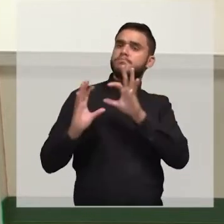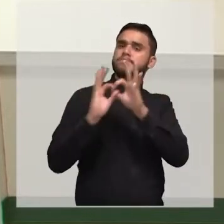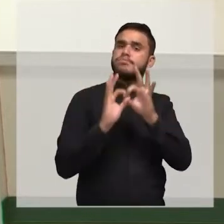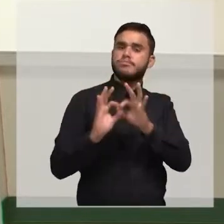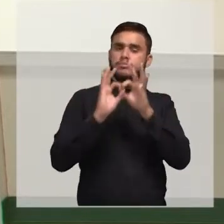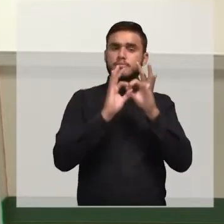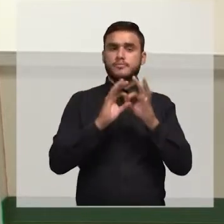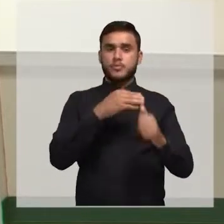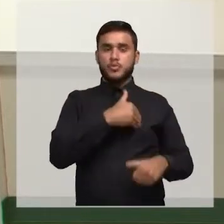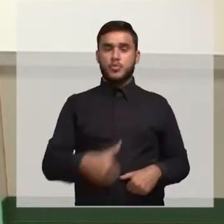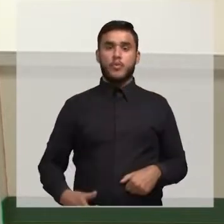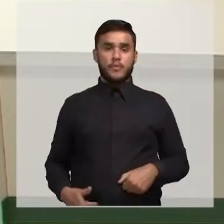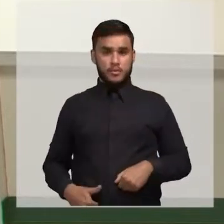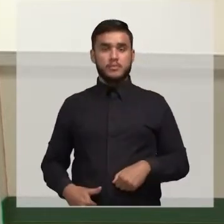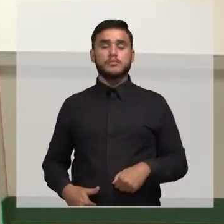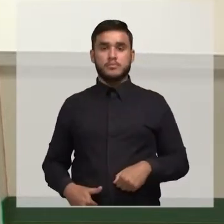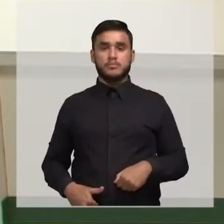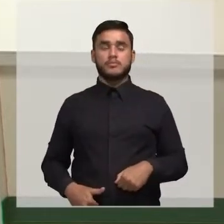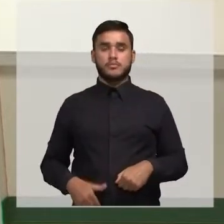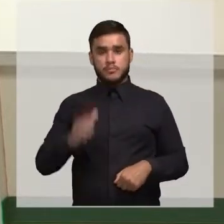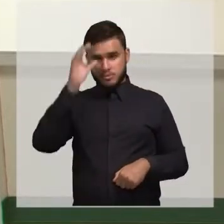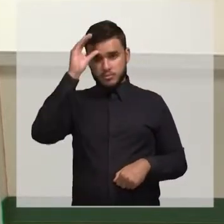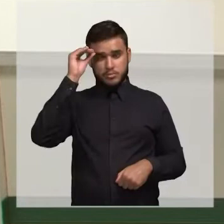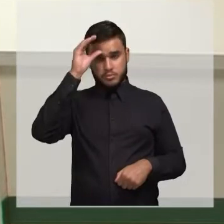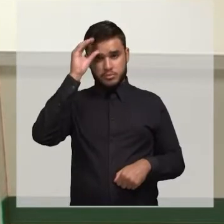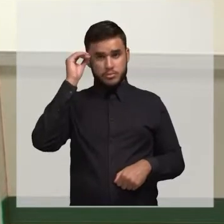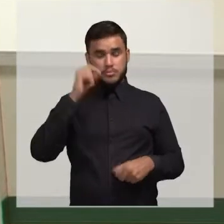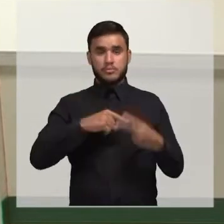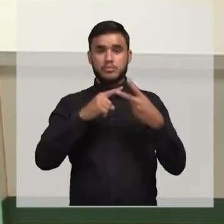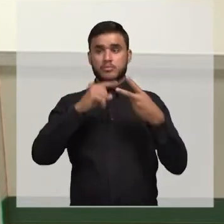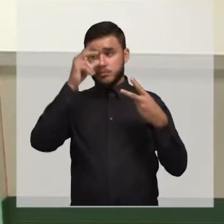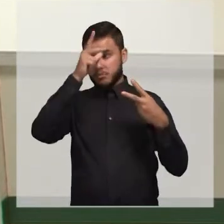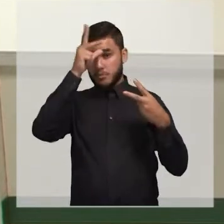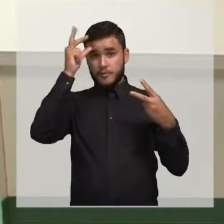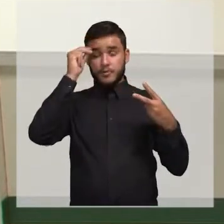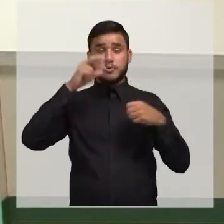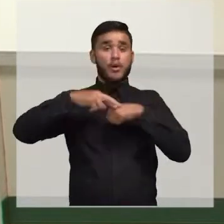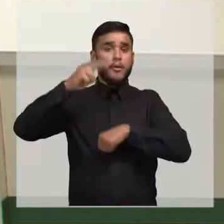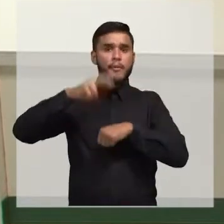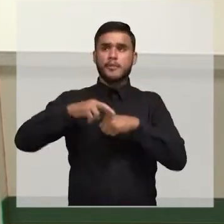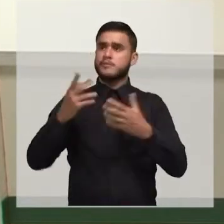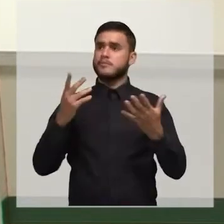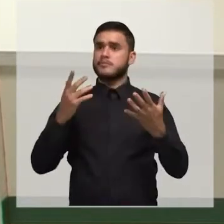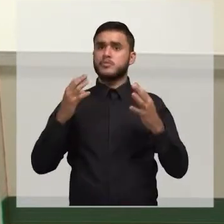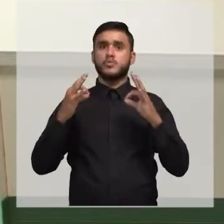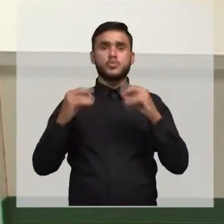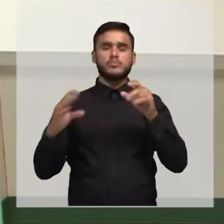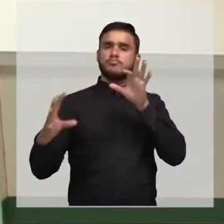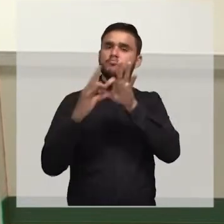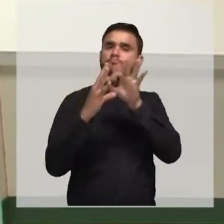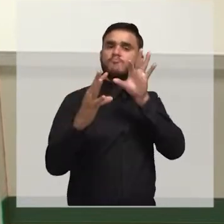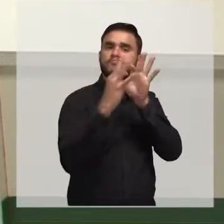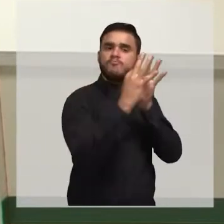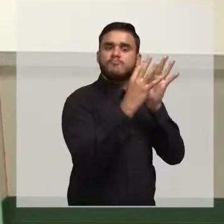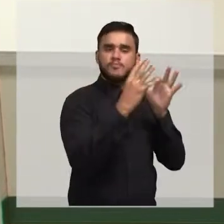a do governador Camilo, é maior. Por lembrança, Luiz, mas eu quero lembrar também que... Não, estou dizendo, nem a Arena e nem o PDS montaram